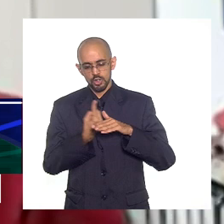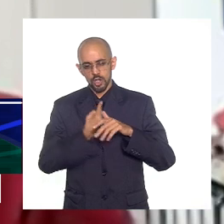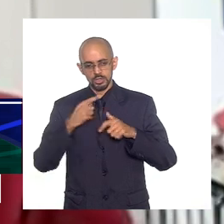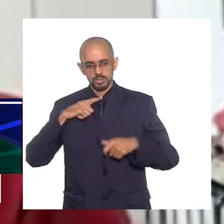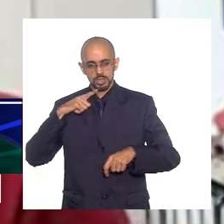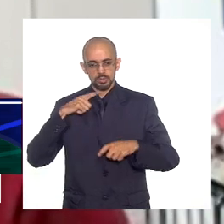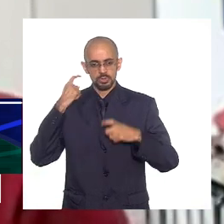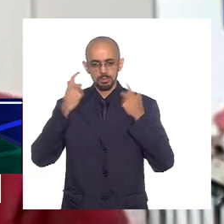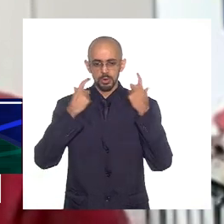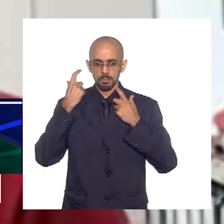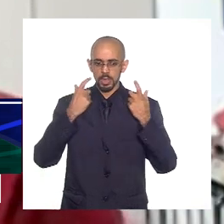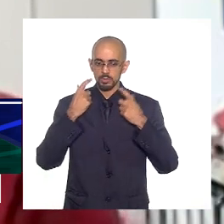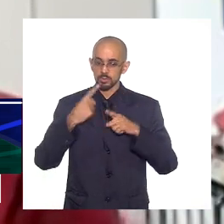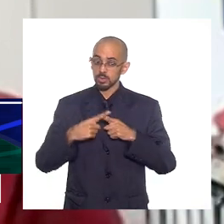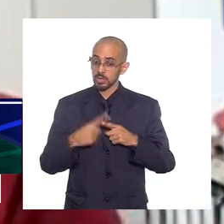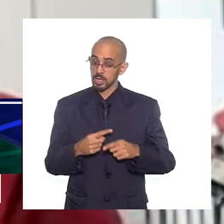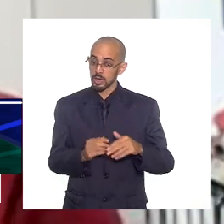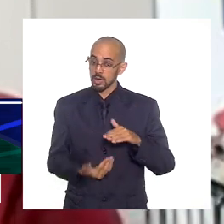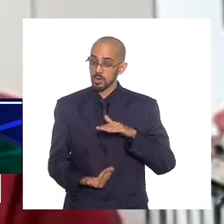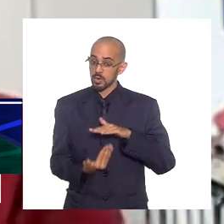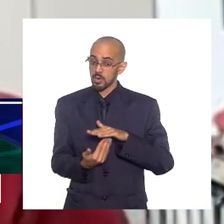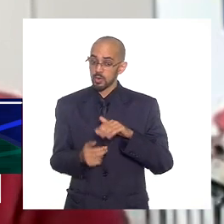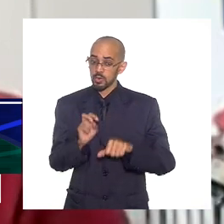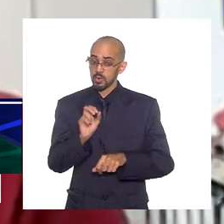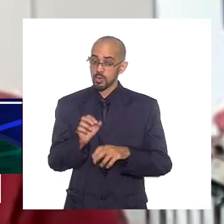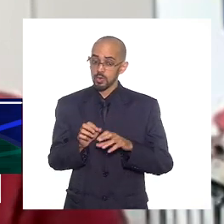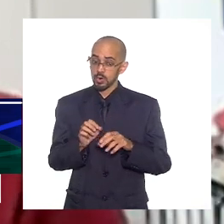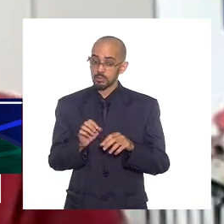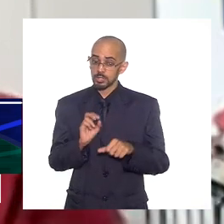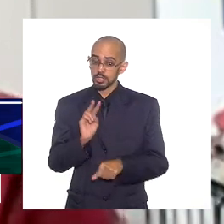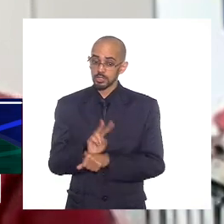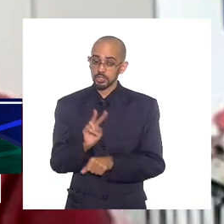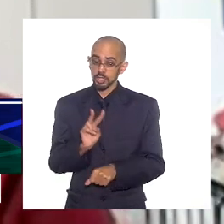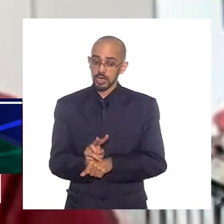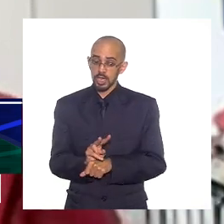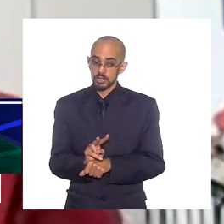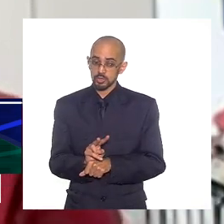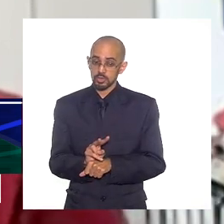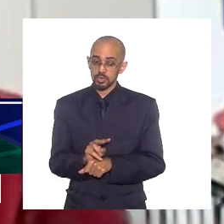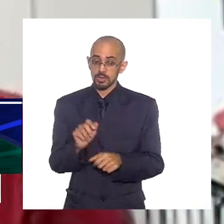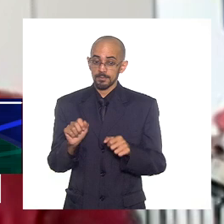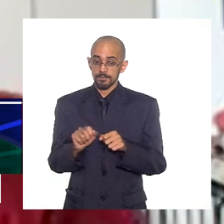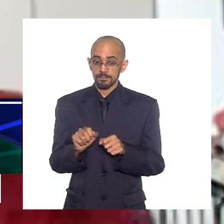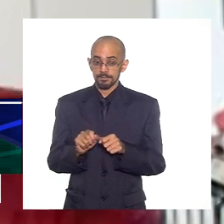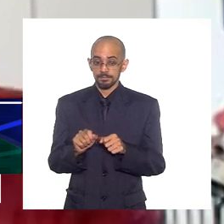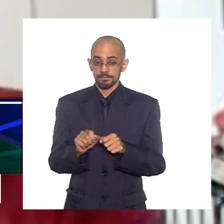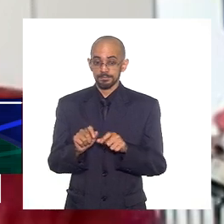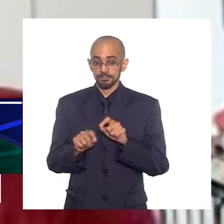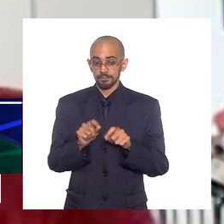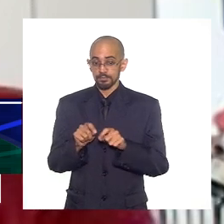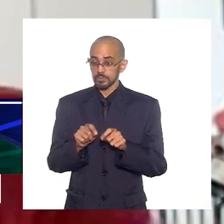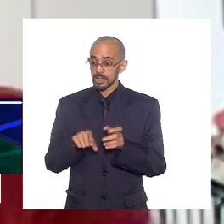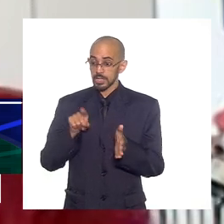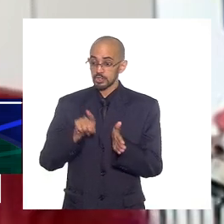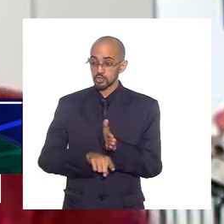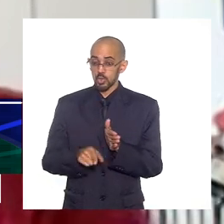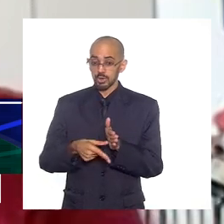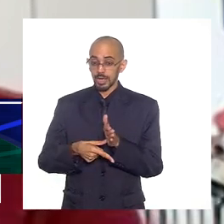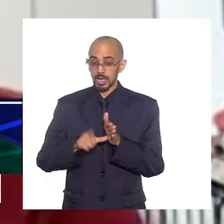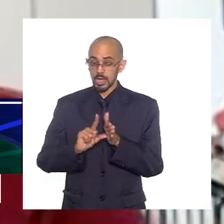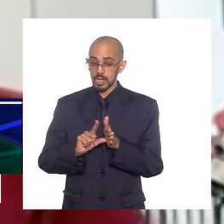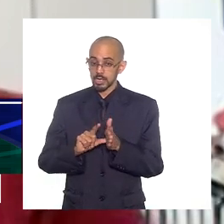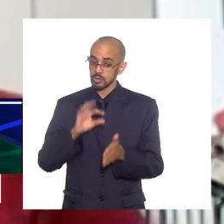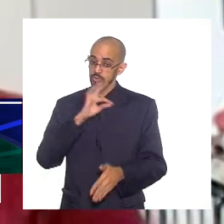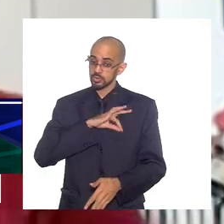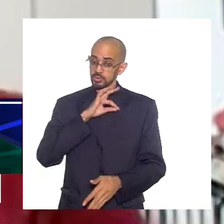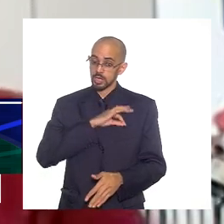o empréstimo consignado ele coloca para o servidor, né, que o pagamento do empréstimo vai antes do dinheiro ir para o próprio servidor. Então, se ele acaba